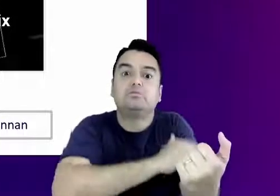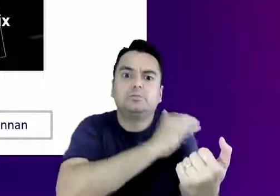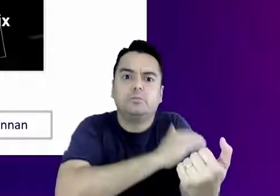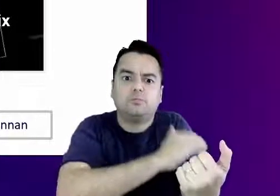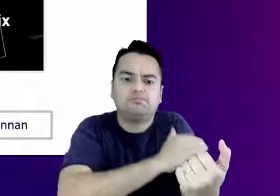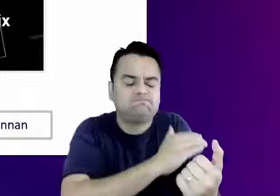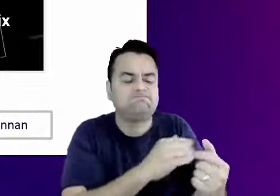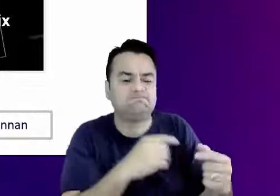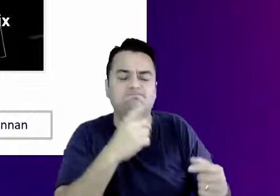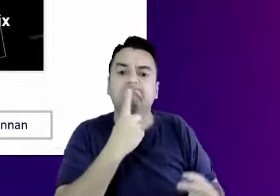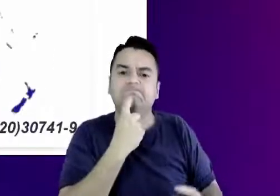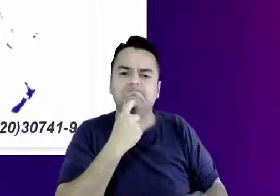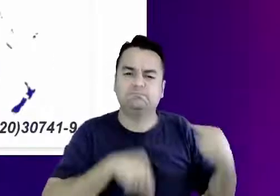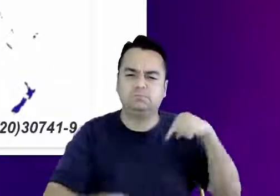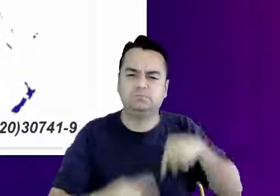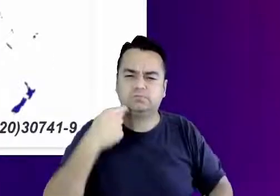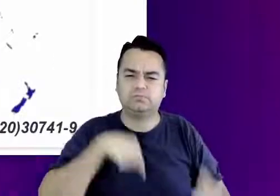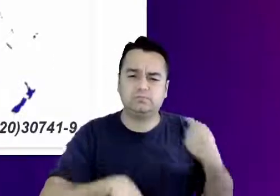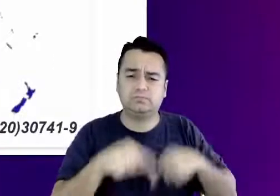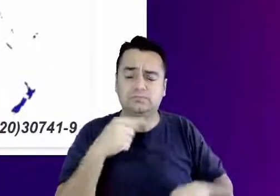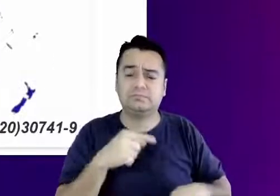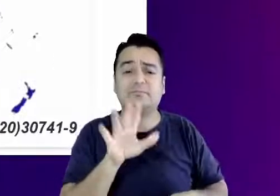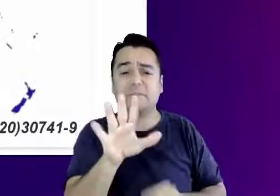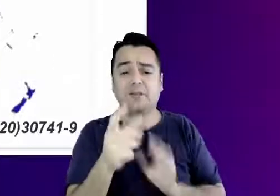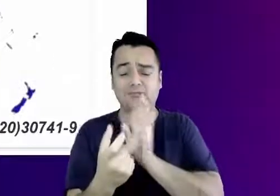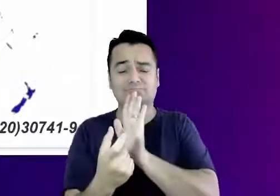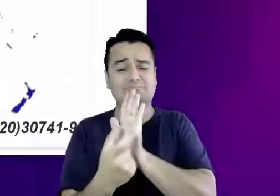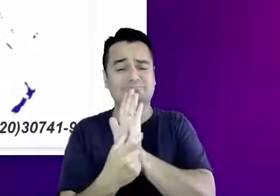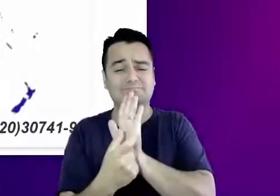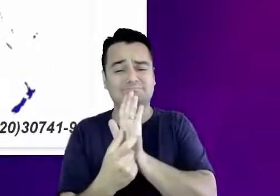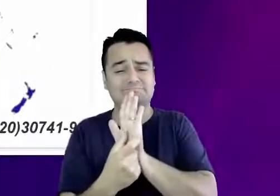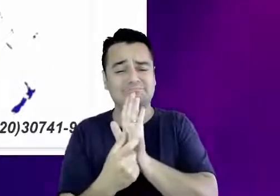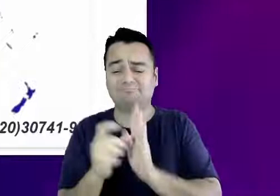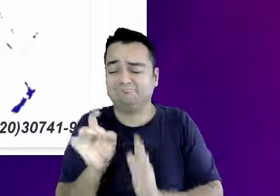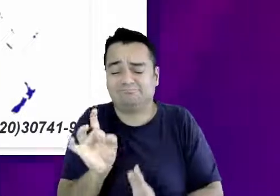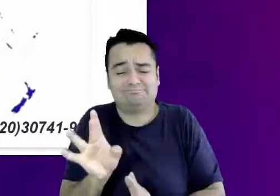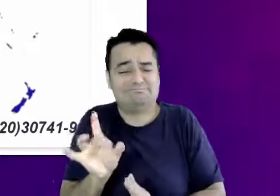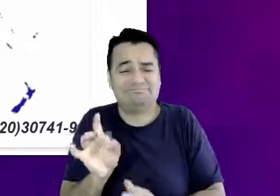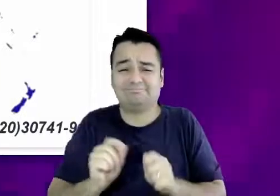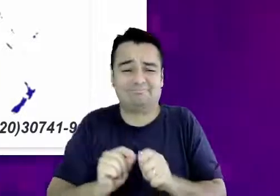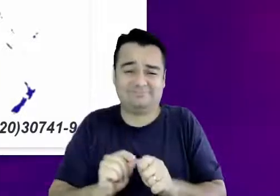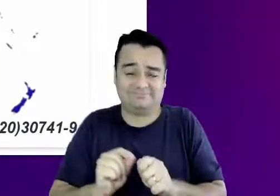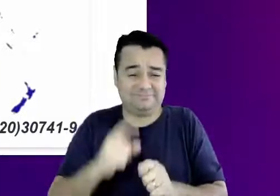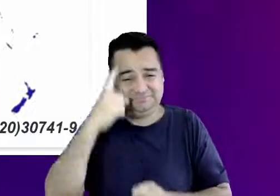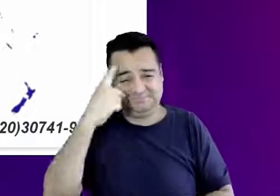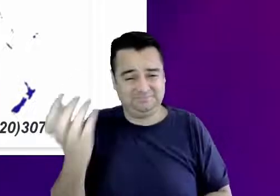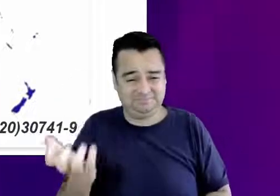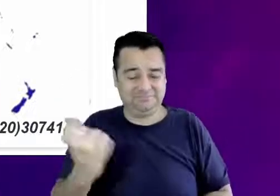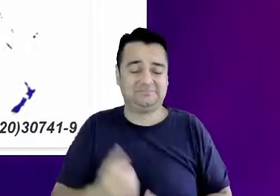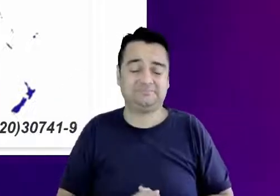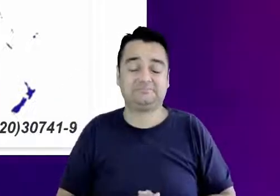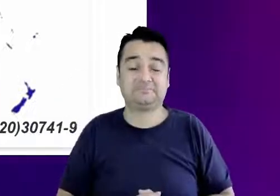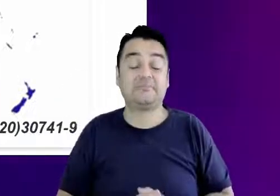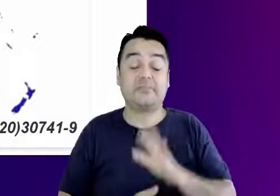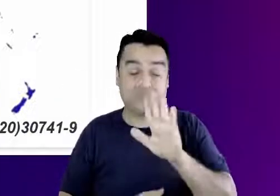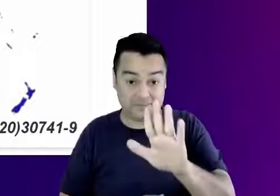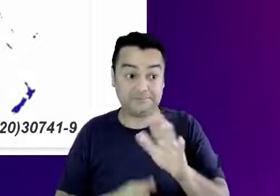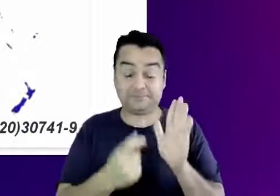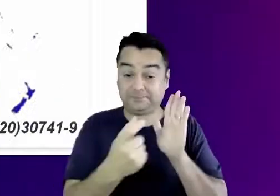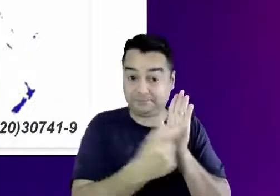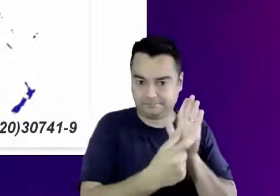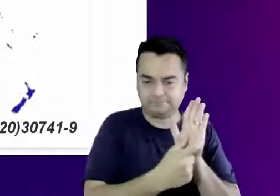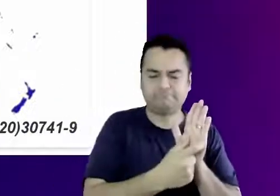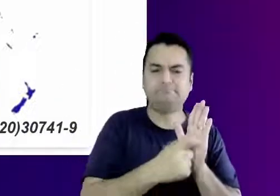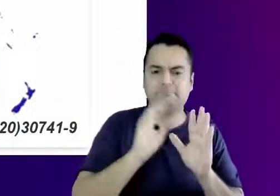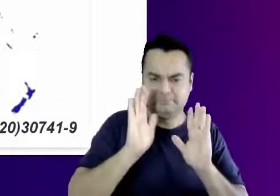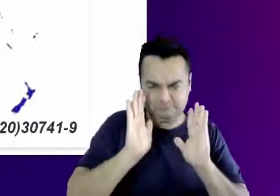o software faz isso para a gente. Esse tipo de rastreamento ele foi validado em todos os continentes, com